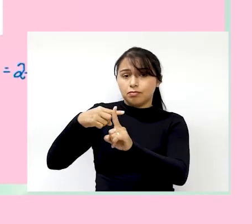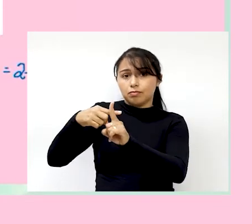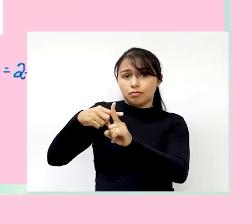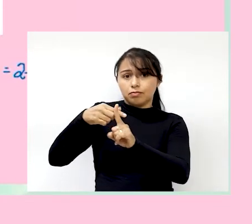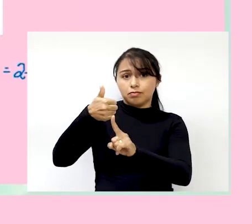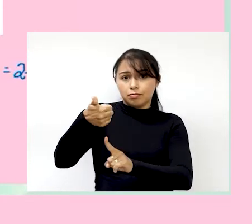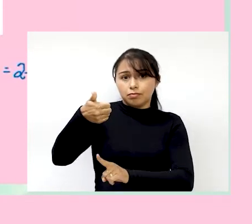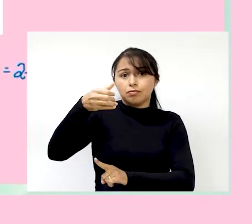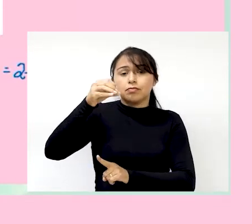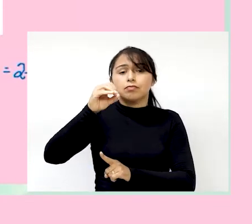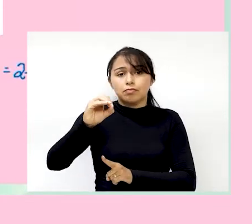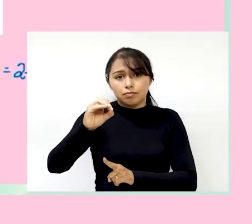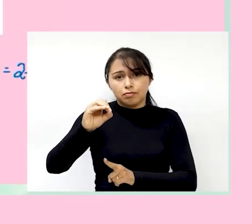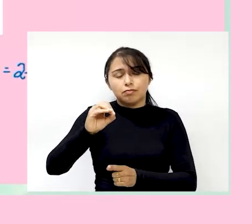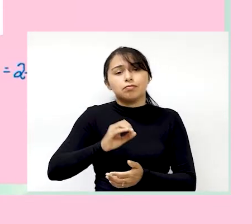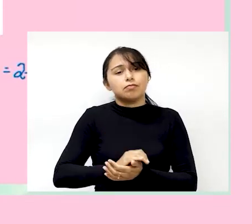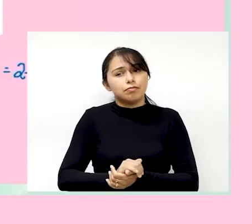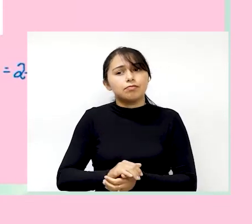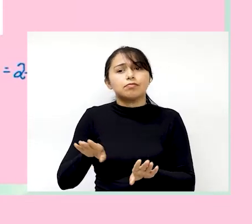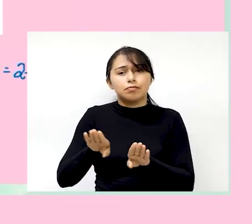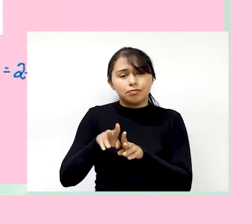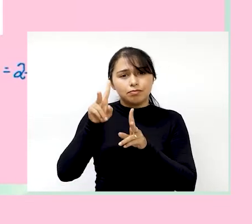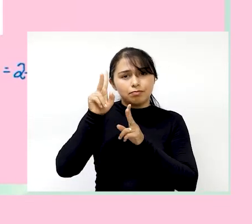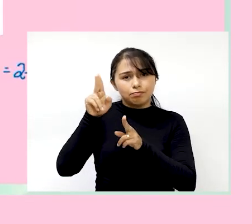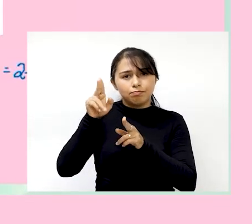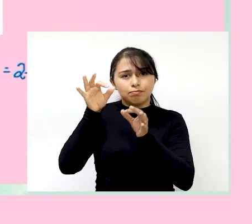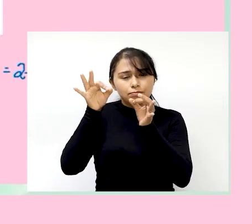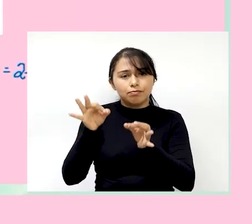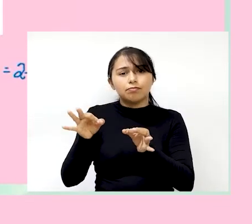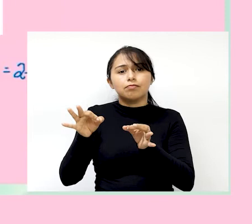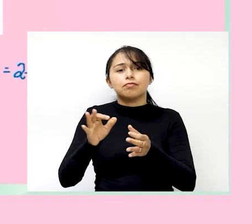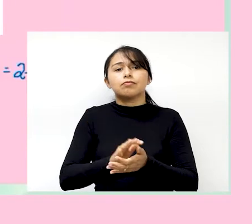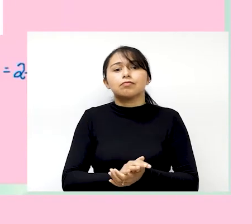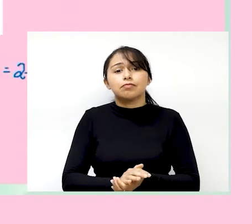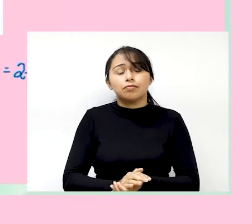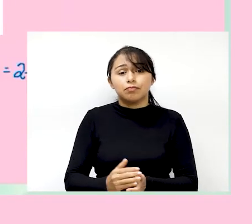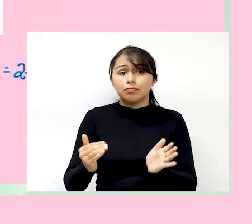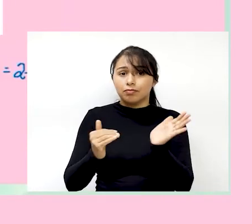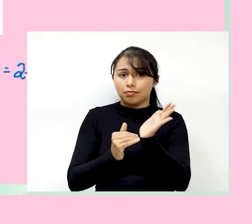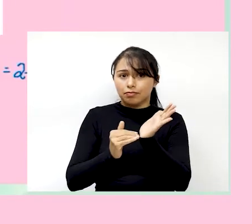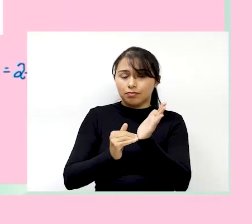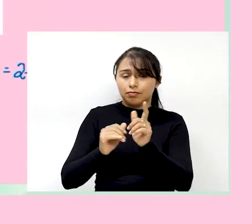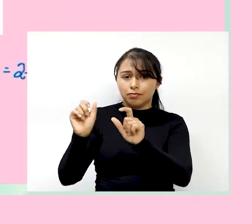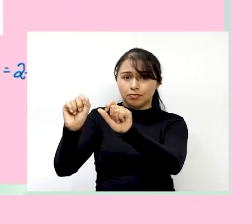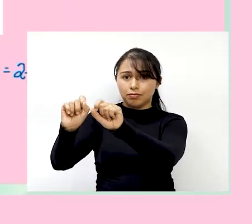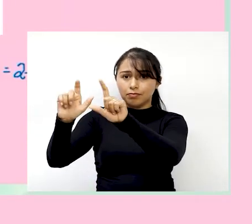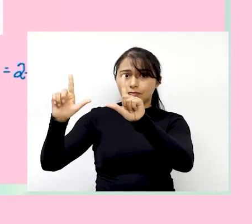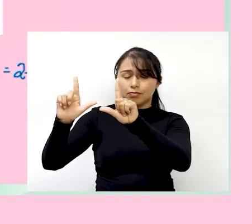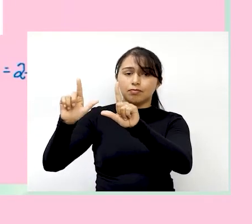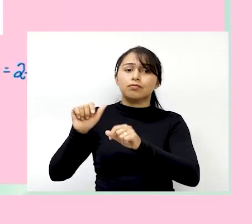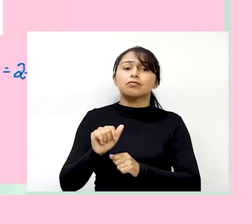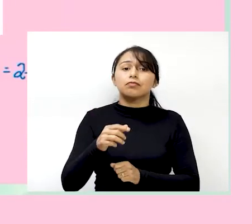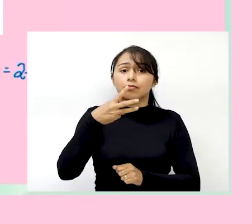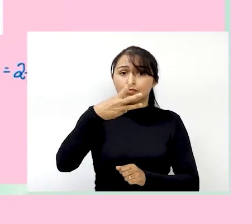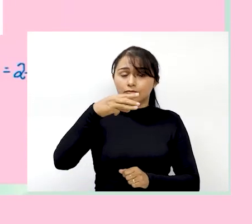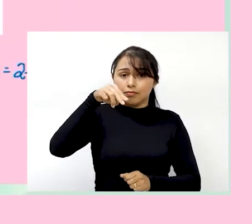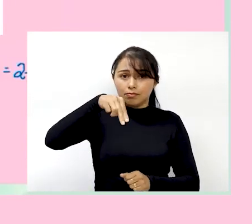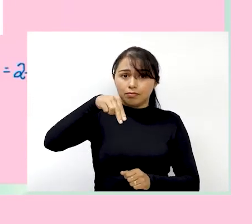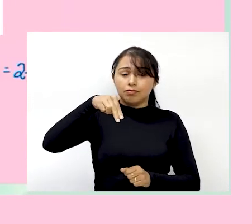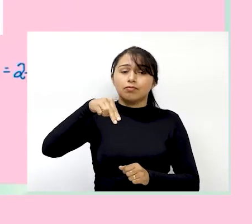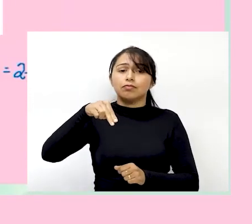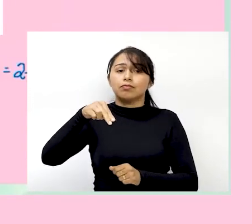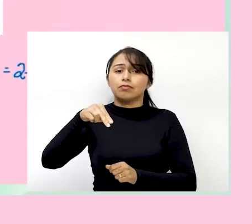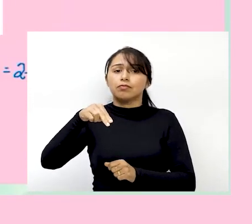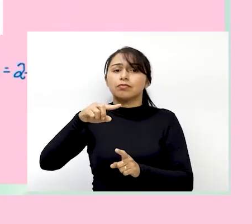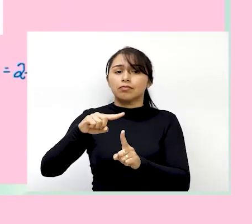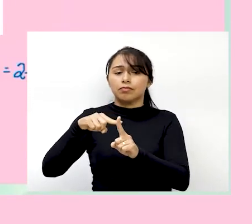não é isso? 9 mais 1 é igual a 10. Então, está dando certo também. Então, vamos ver aqui na figura 4, né? Então, 3n